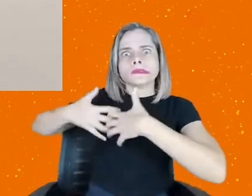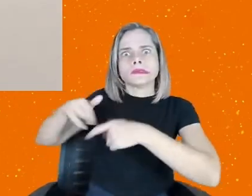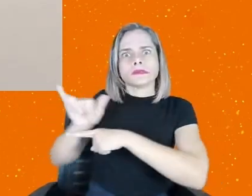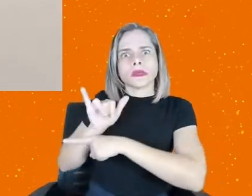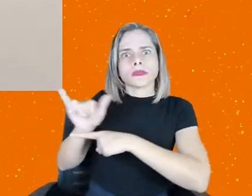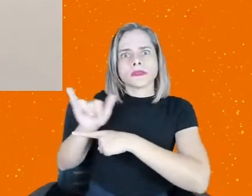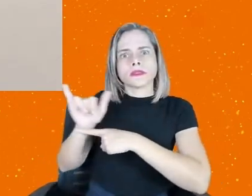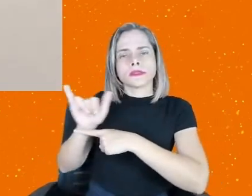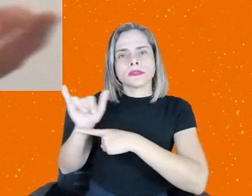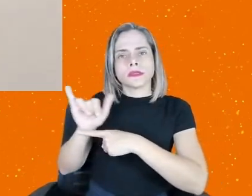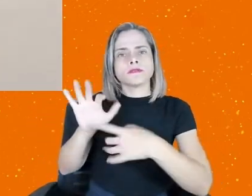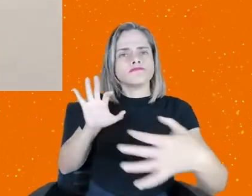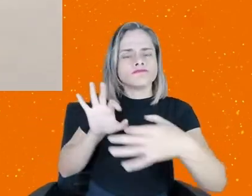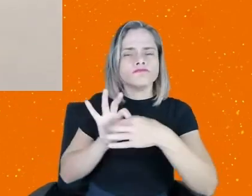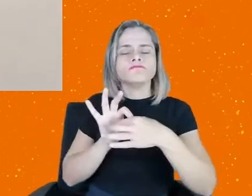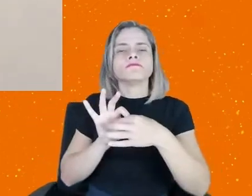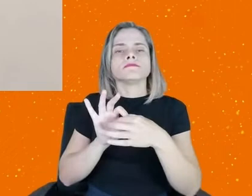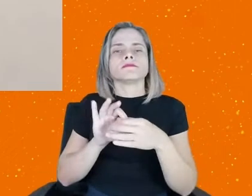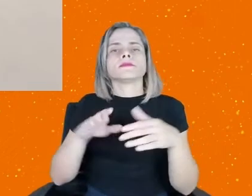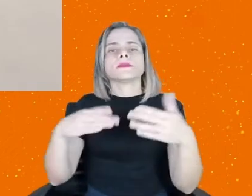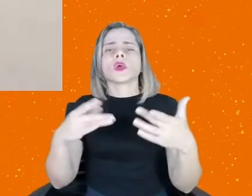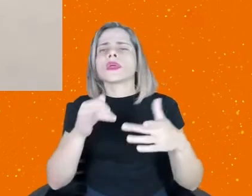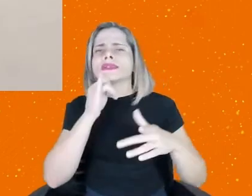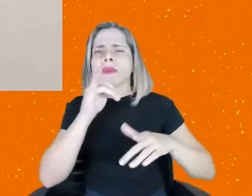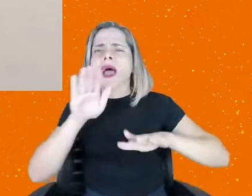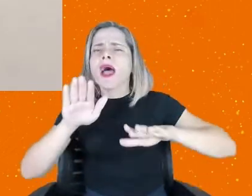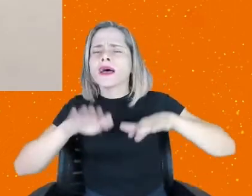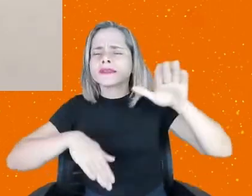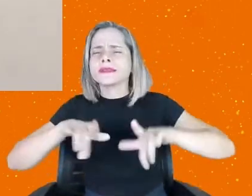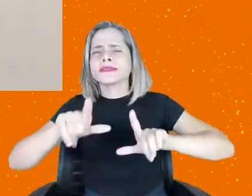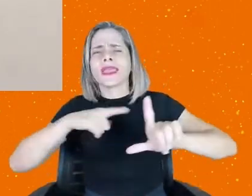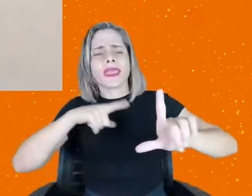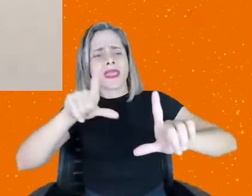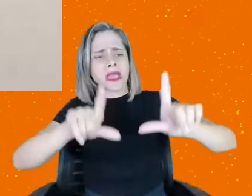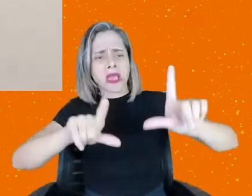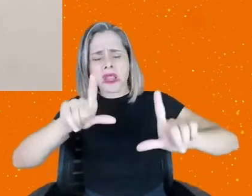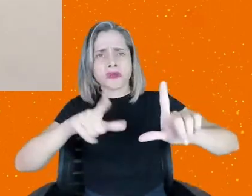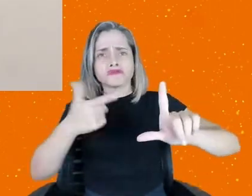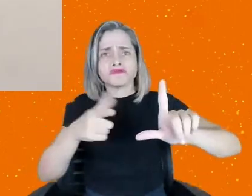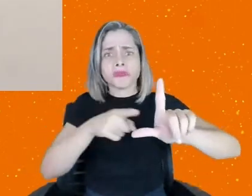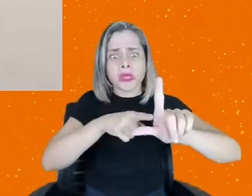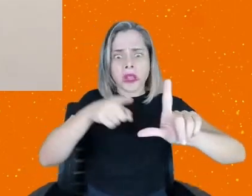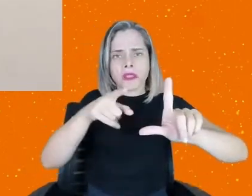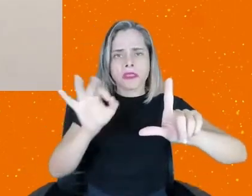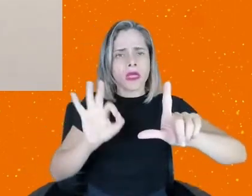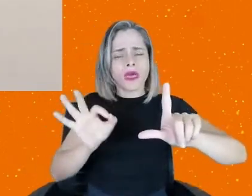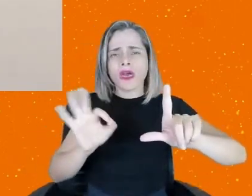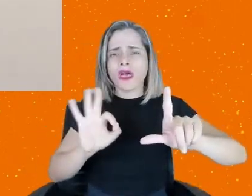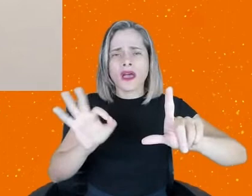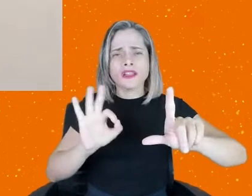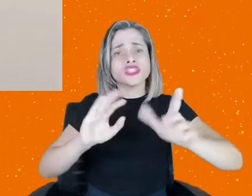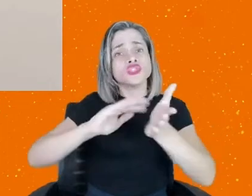algum canal e não tem audiência e que tá ali só consumindo banda é no teu lainap colocando alguma outra coisa que tem audiência